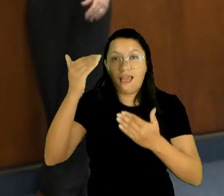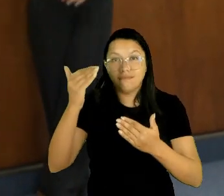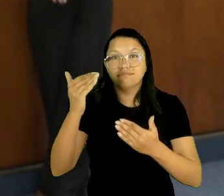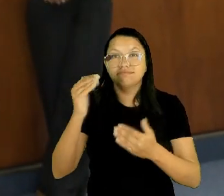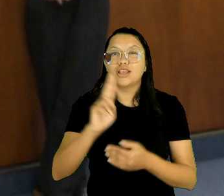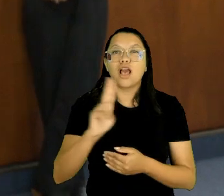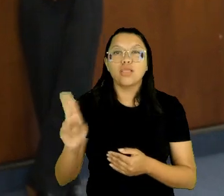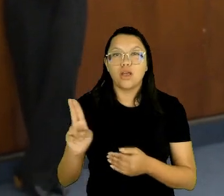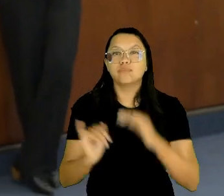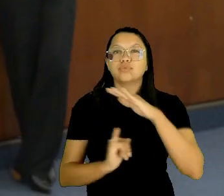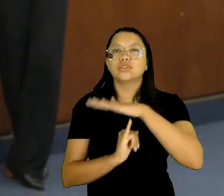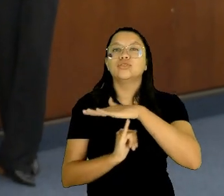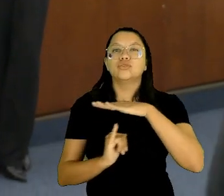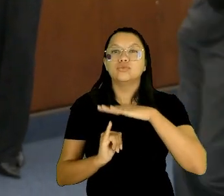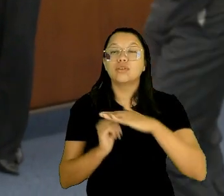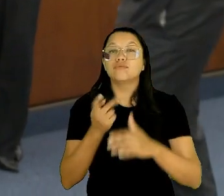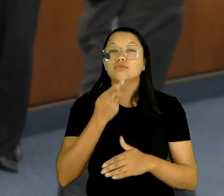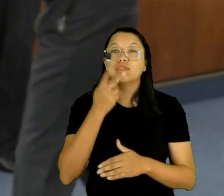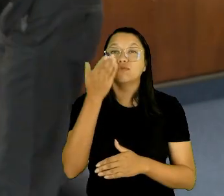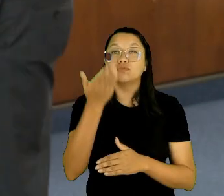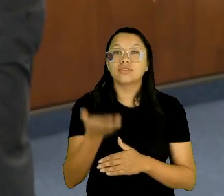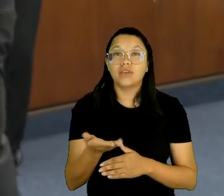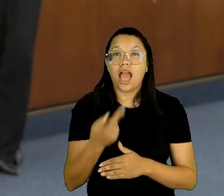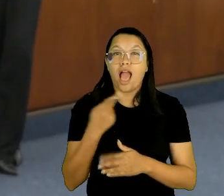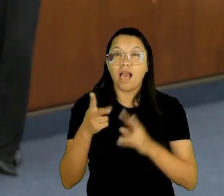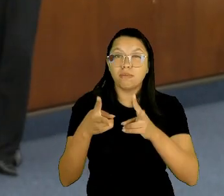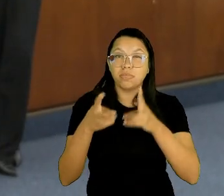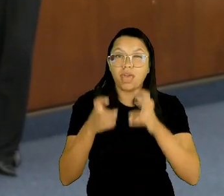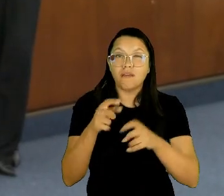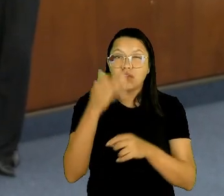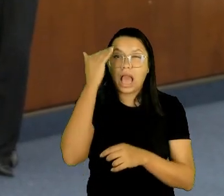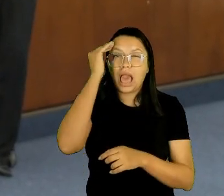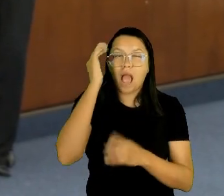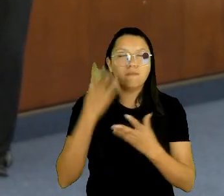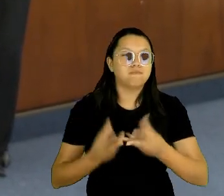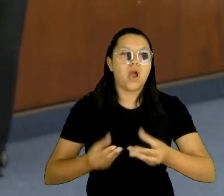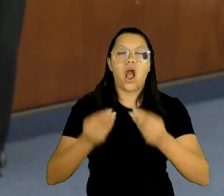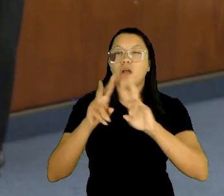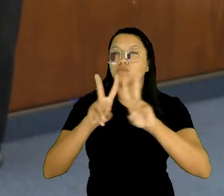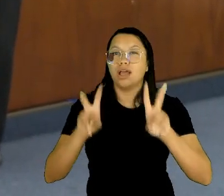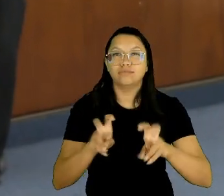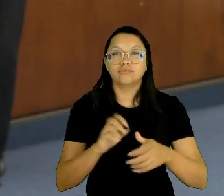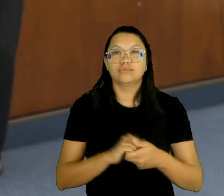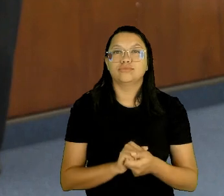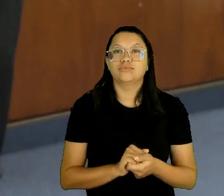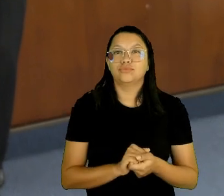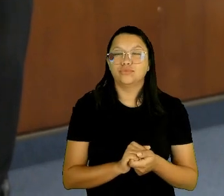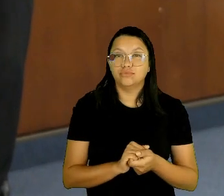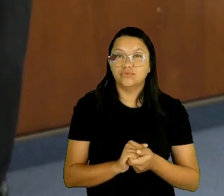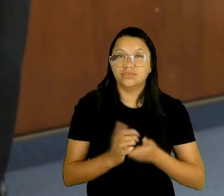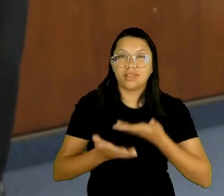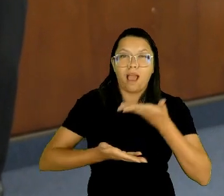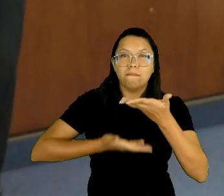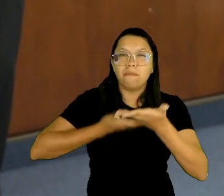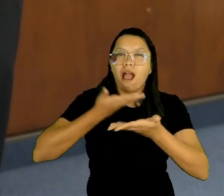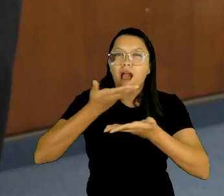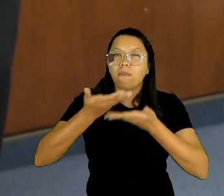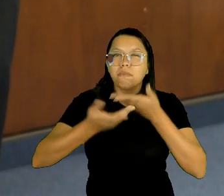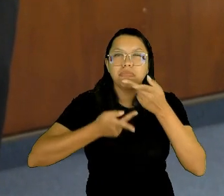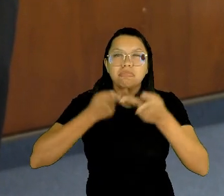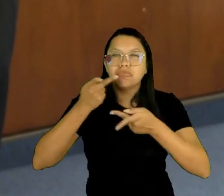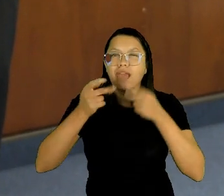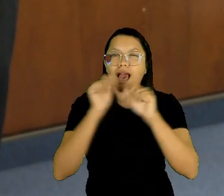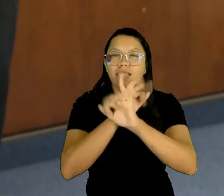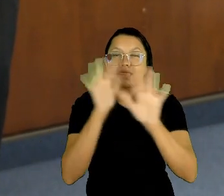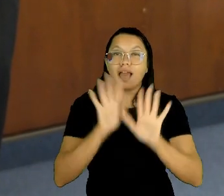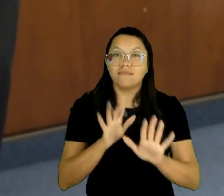Queria te agradecer em nome da instituição, dizer que a gente percebe que você entende muito do assunto, que você passa de forma